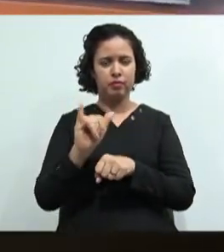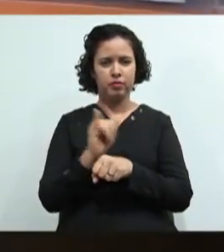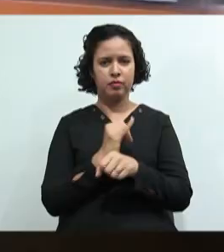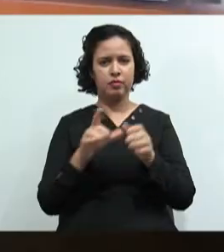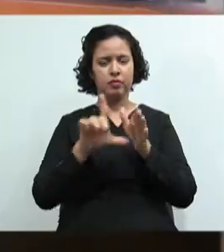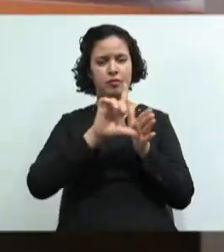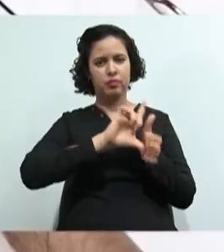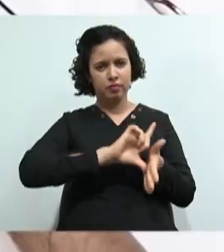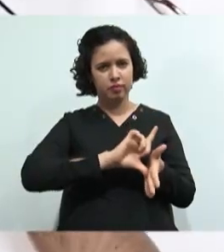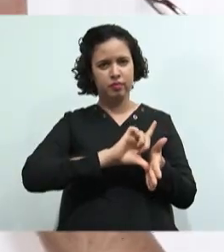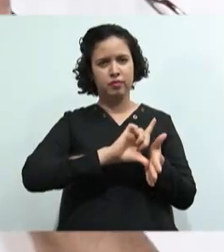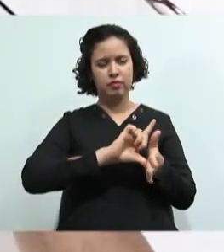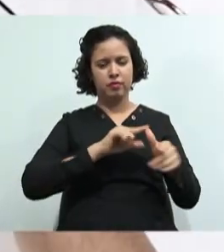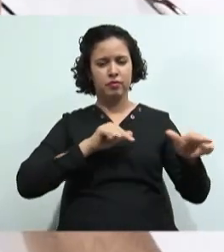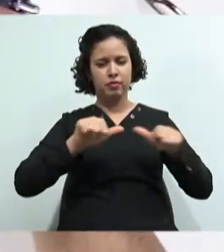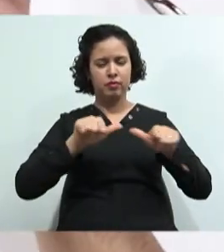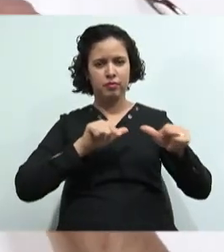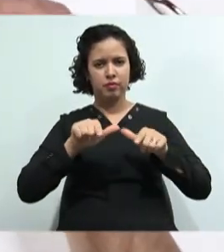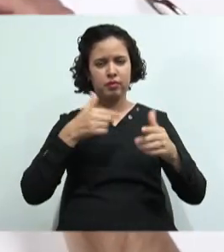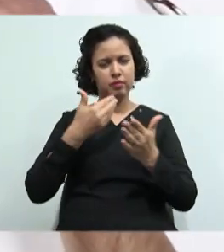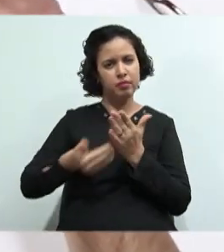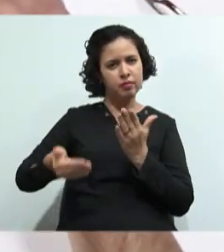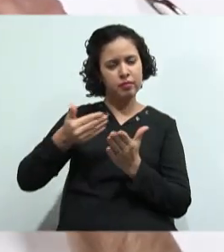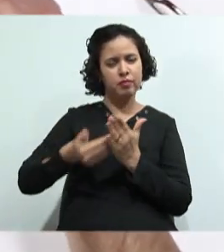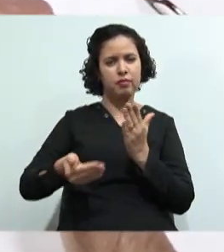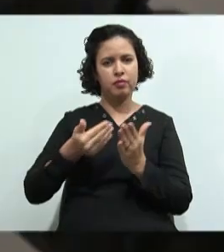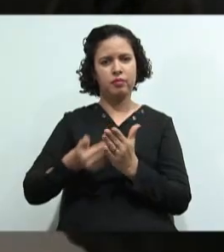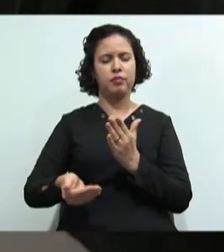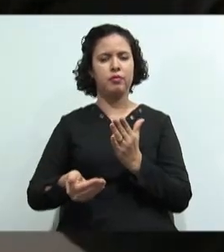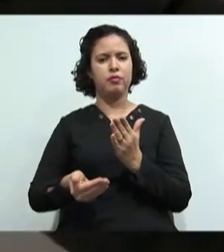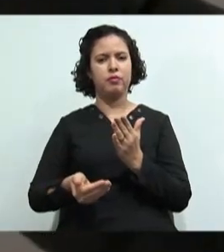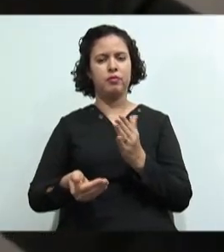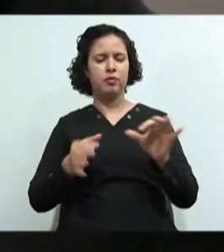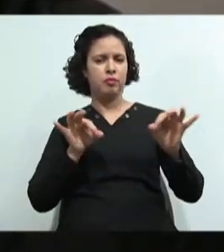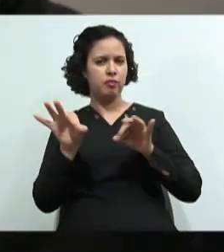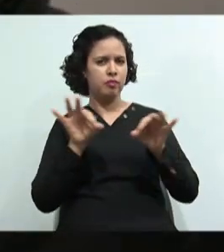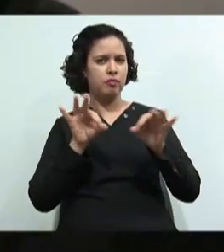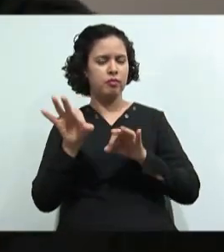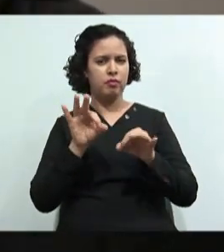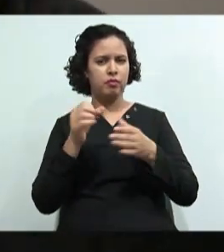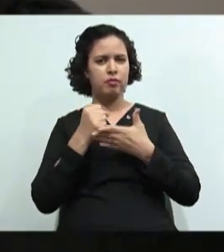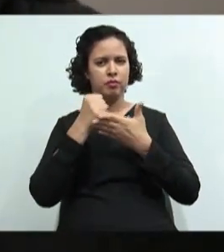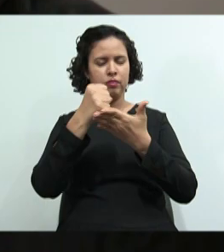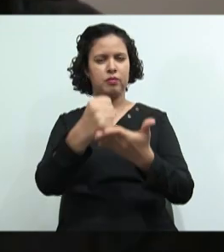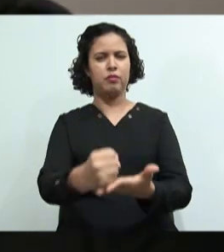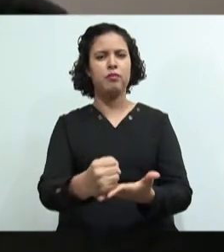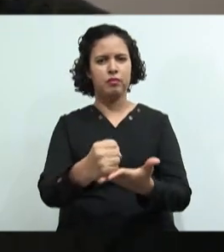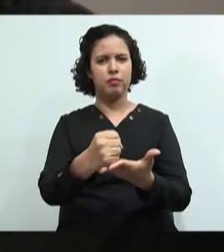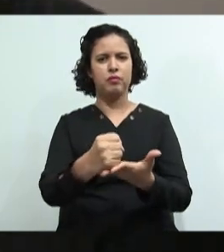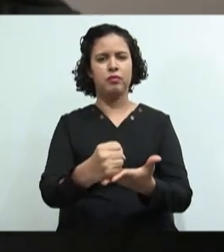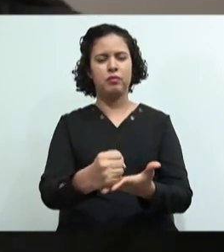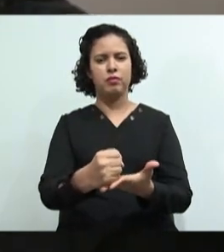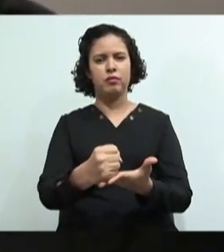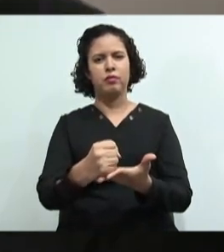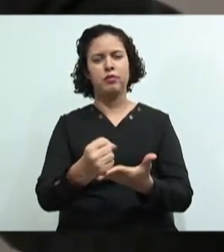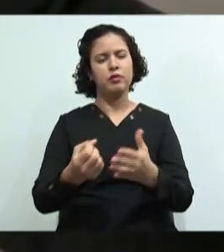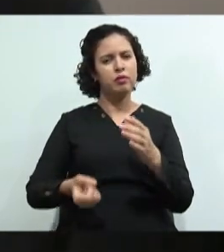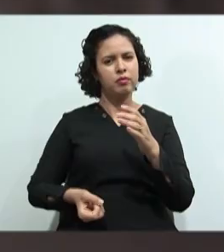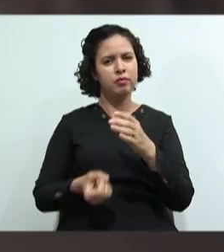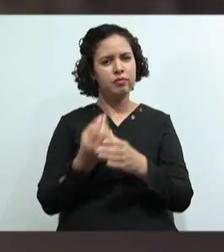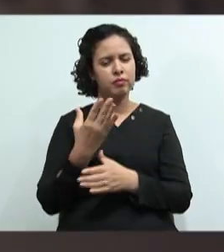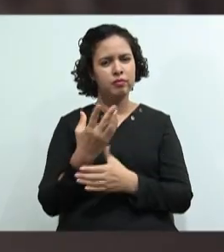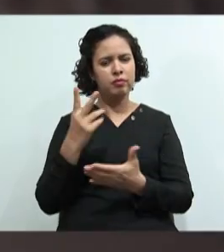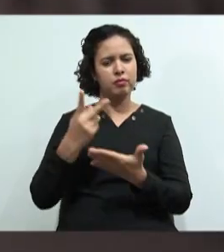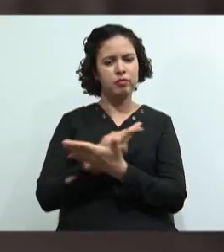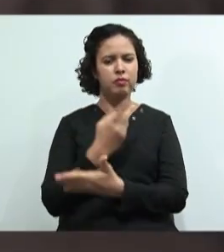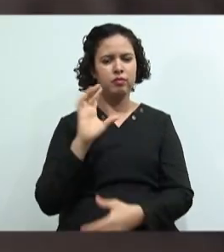das atividades, o que pode prejudicar e muito um negócio. Planejar auxilia na precaução aos imprevistos que surgirem pelo caminho.